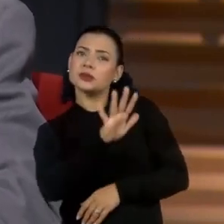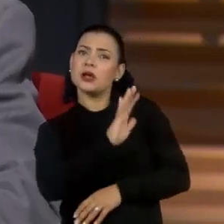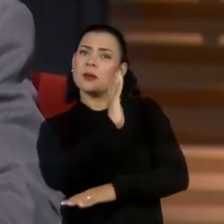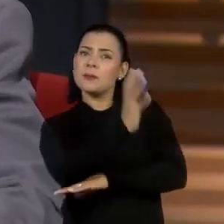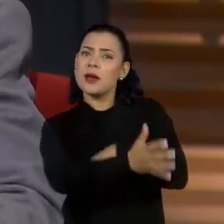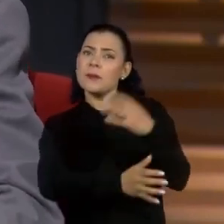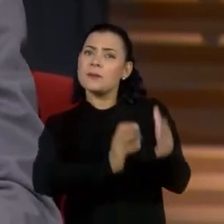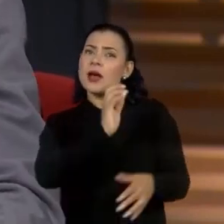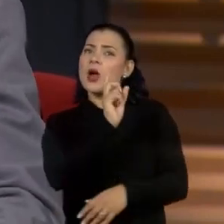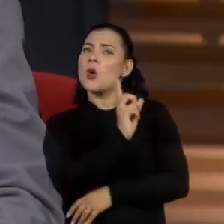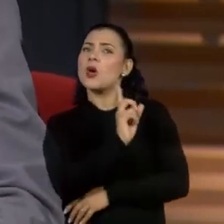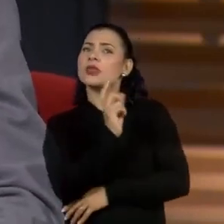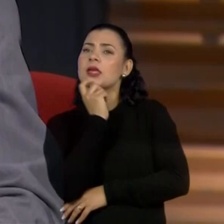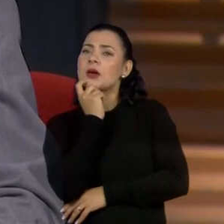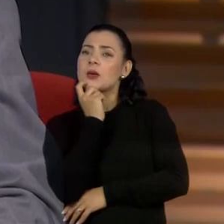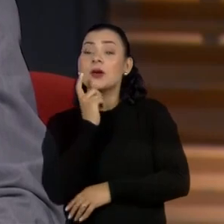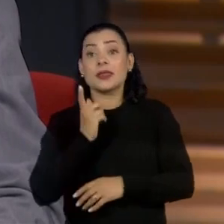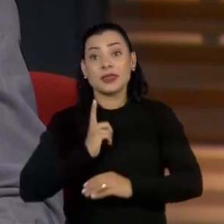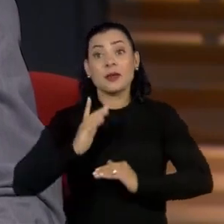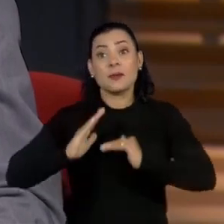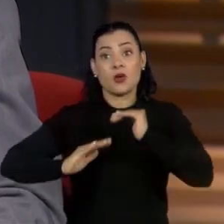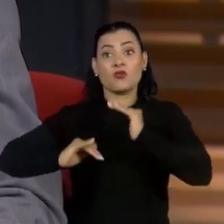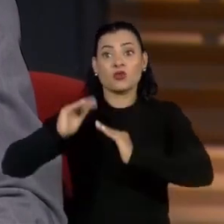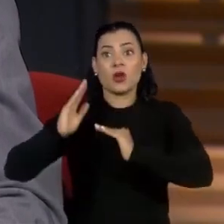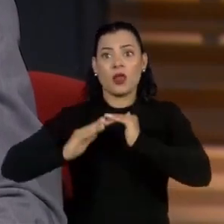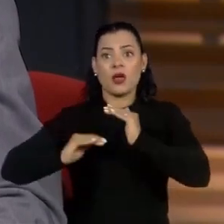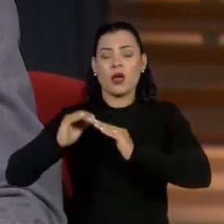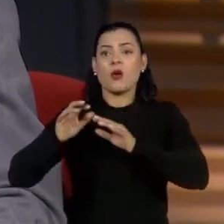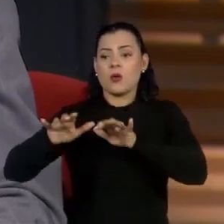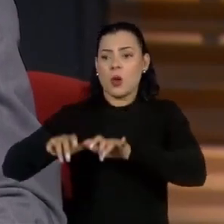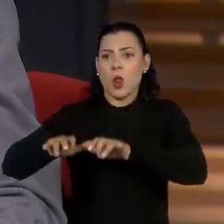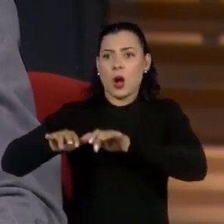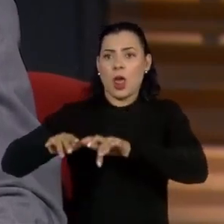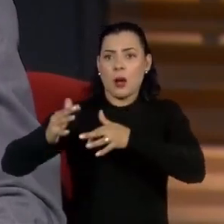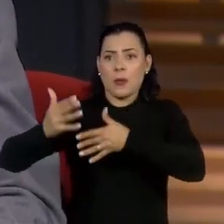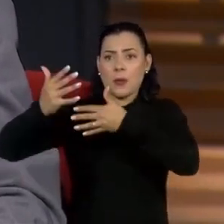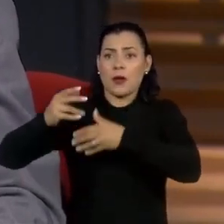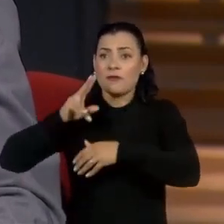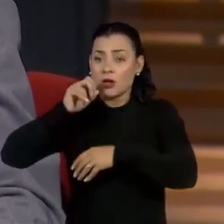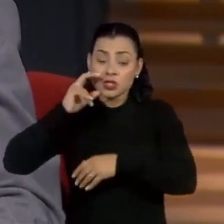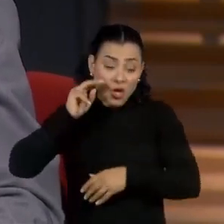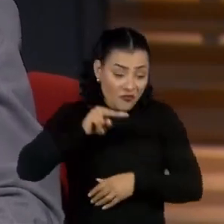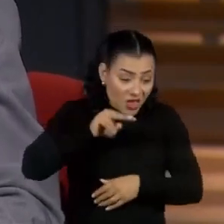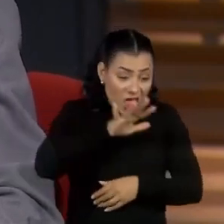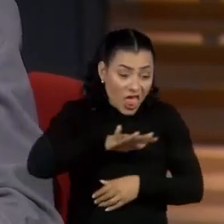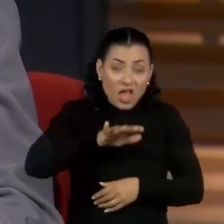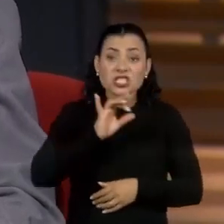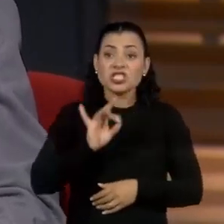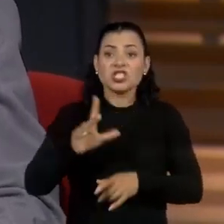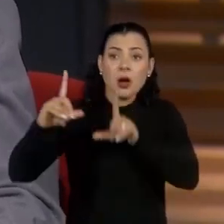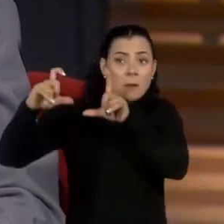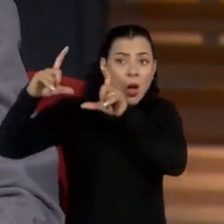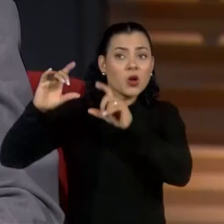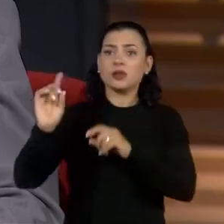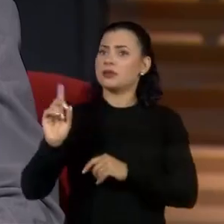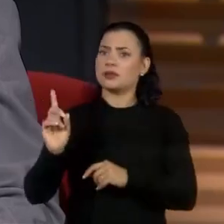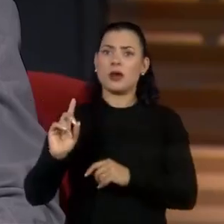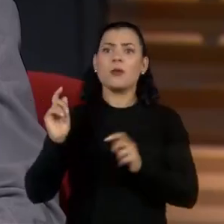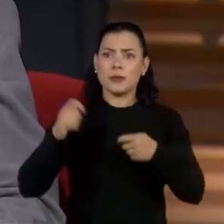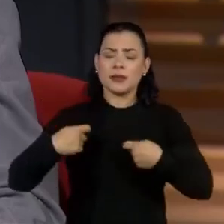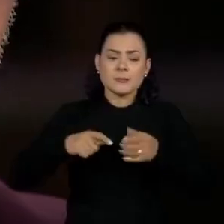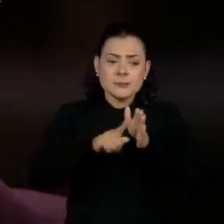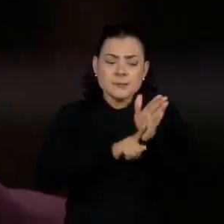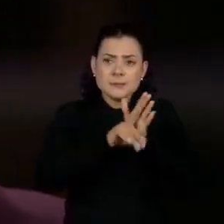desmatamento ou não então tem um processamento computacional forte não é só olhar a imagem e dizer o que aconteceu tá